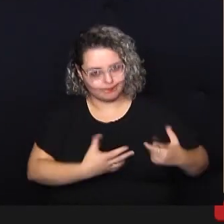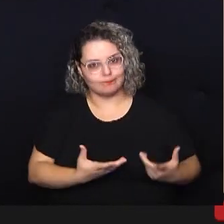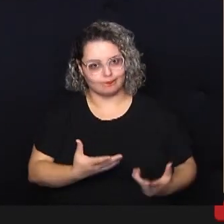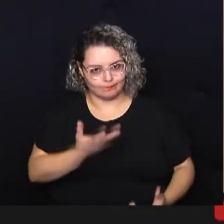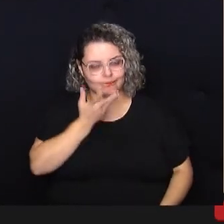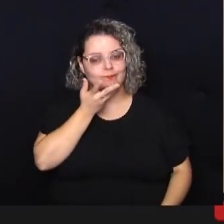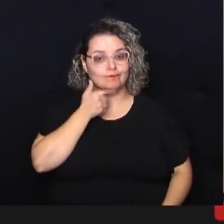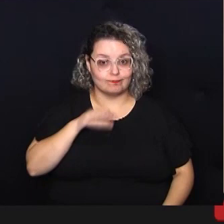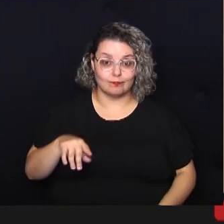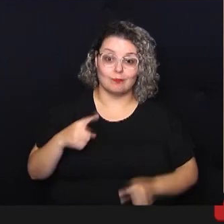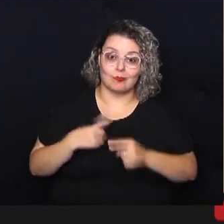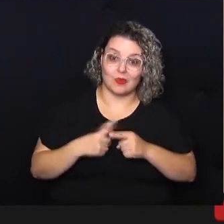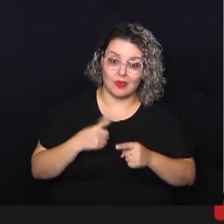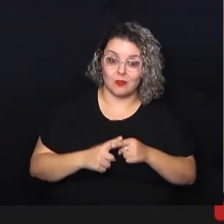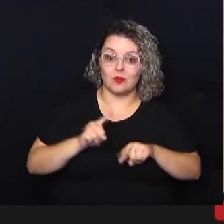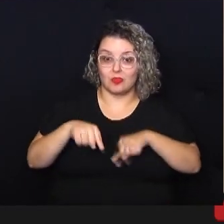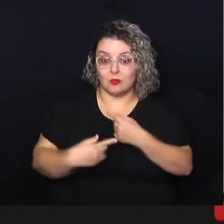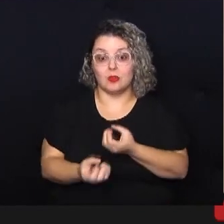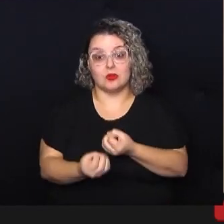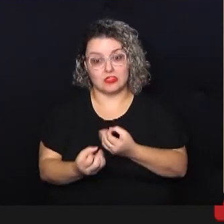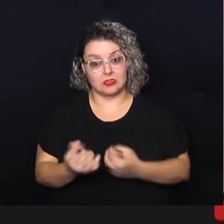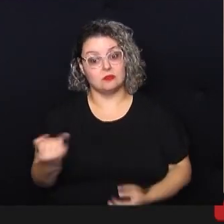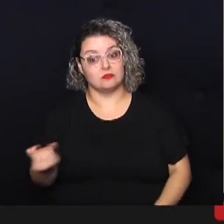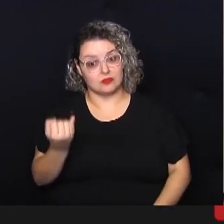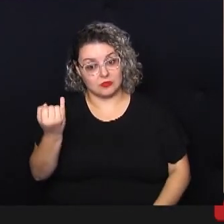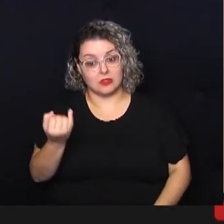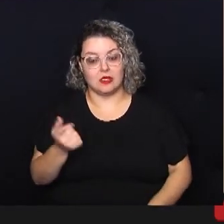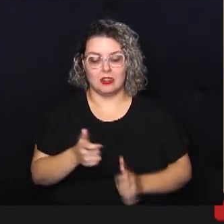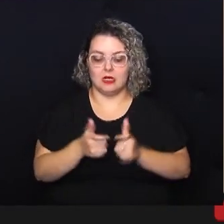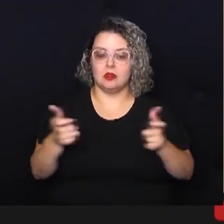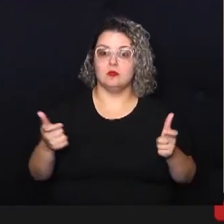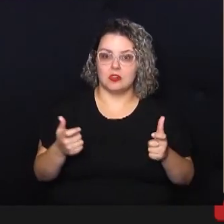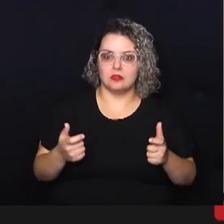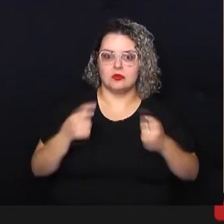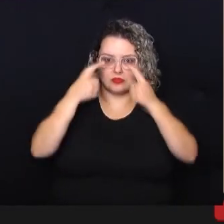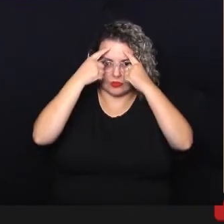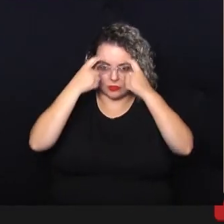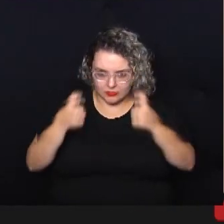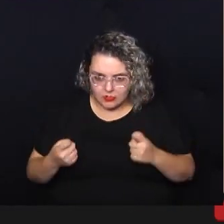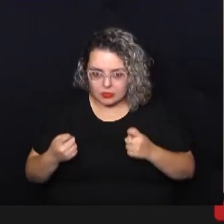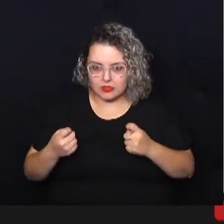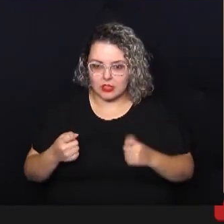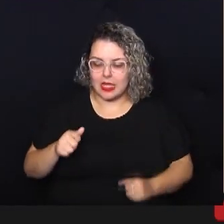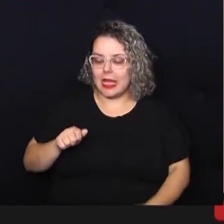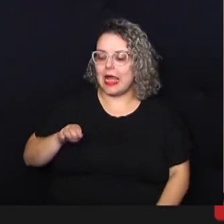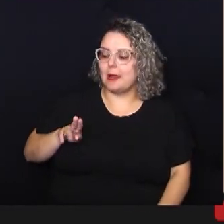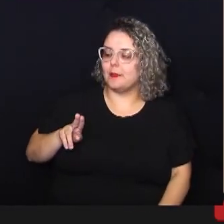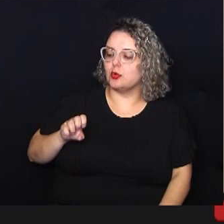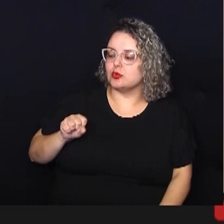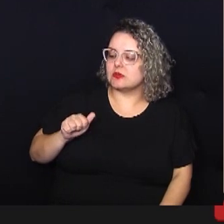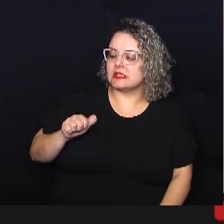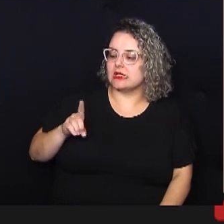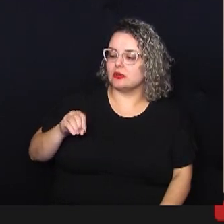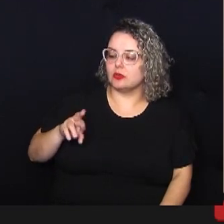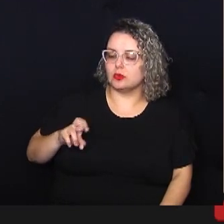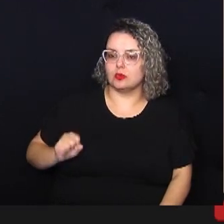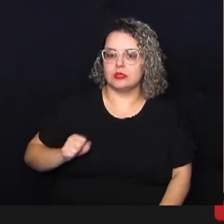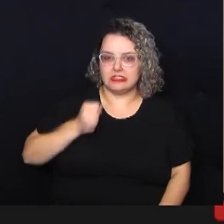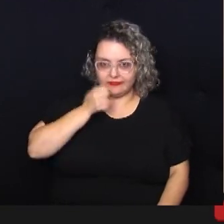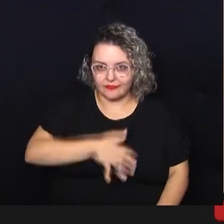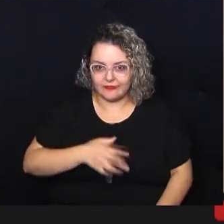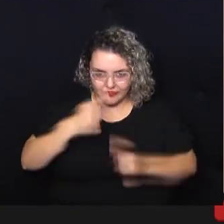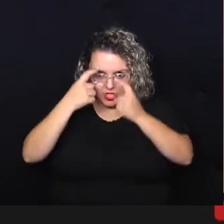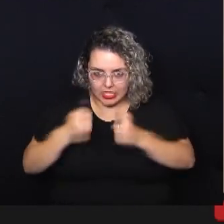né? Porque um outro dado muito importante é que a maioria dos agressores sexuais, dos abusadores, são conhecidos, né? E a